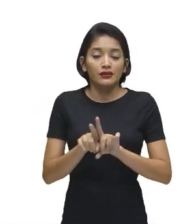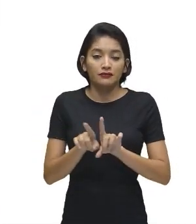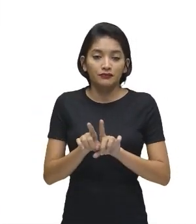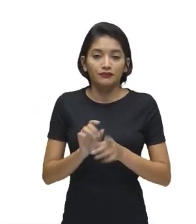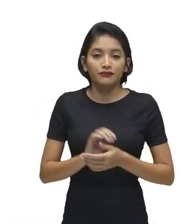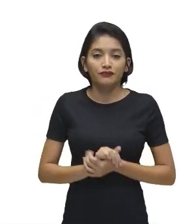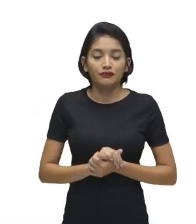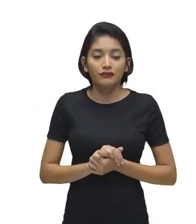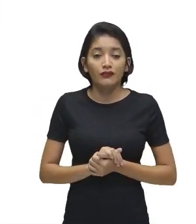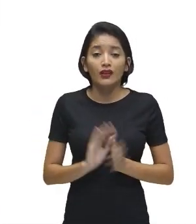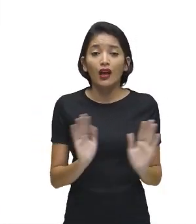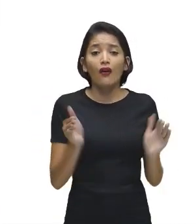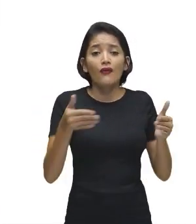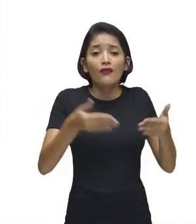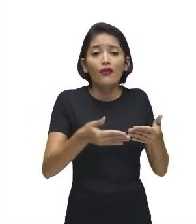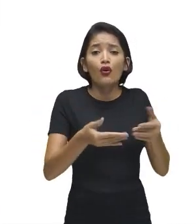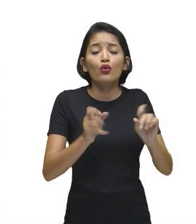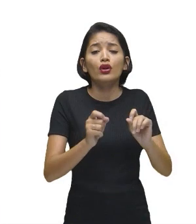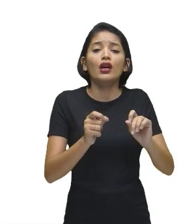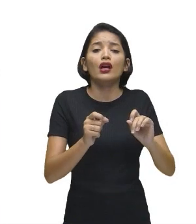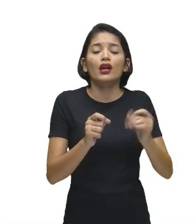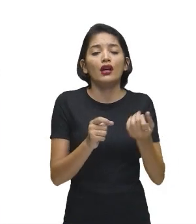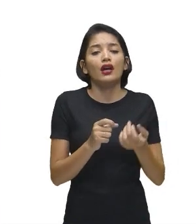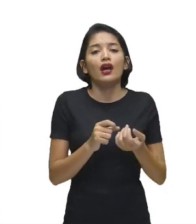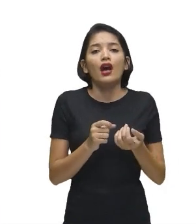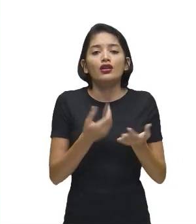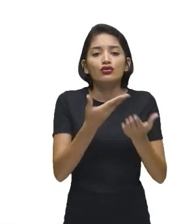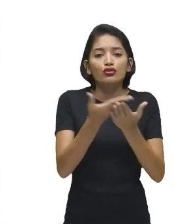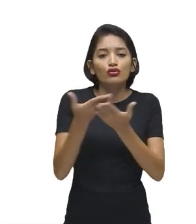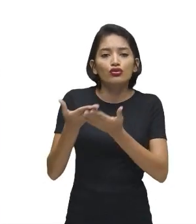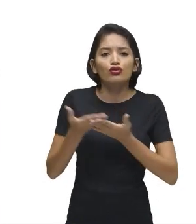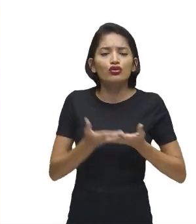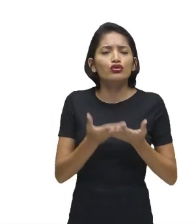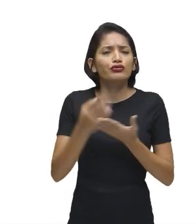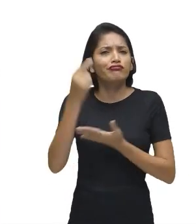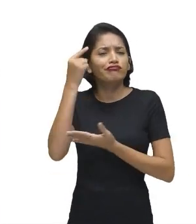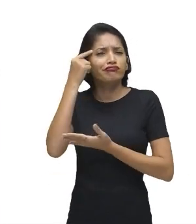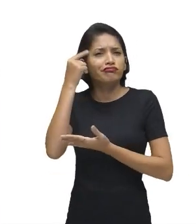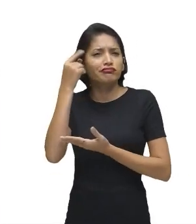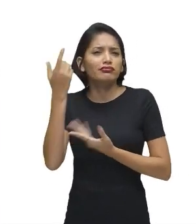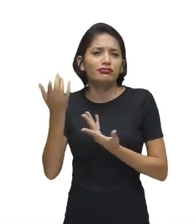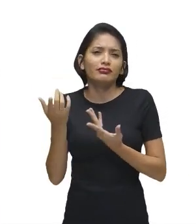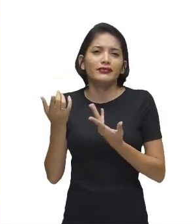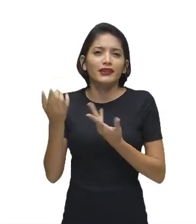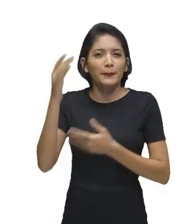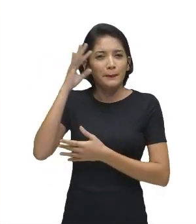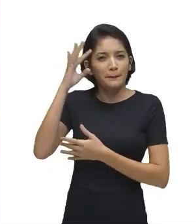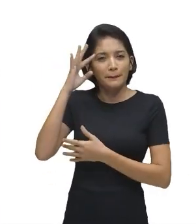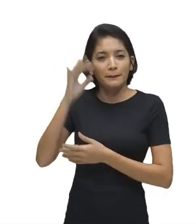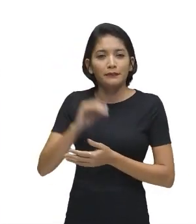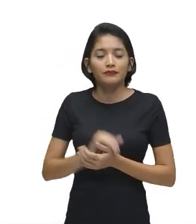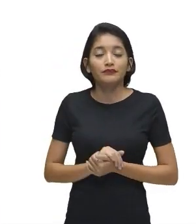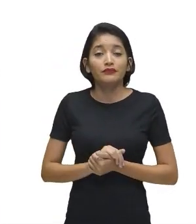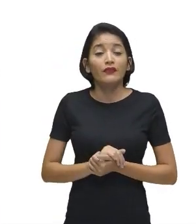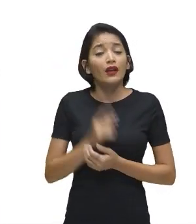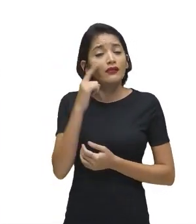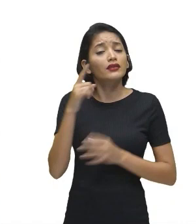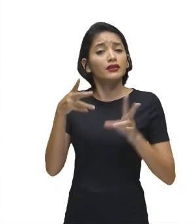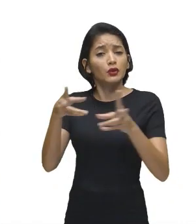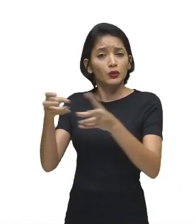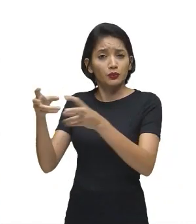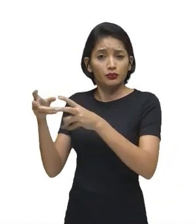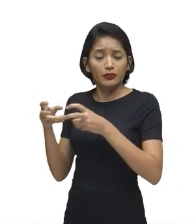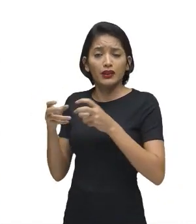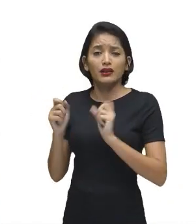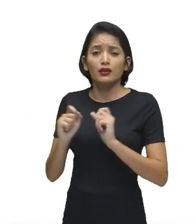luminosas, foco nos estudos dos efeitos ópticos, ilusões. Então, como vocês viram na Catedral de Rouen,